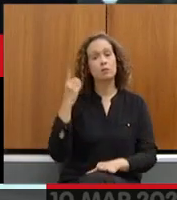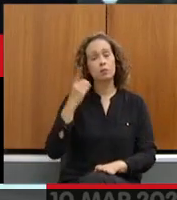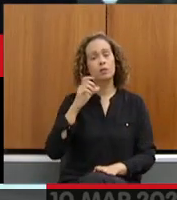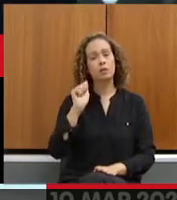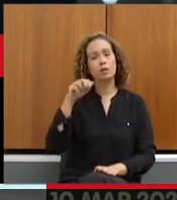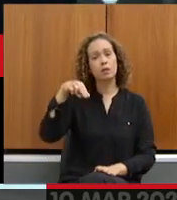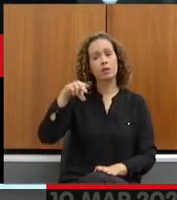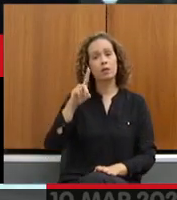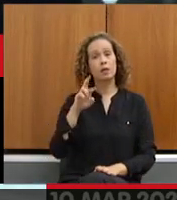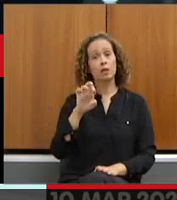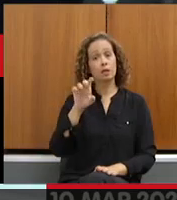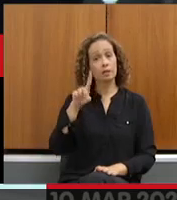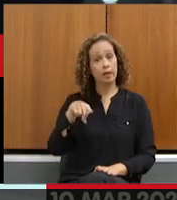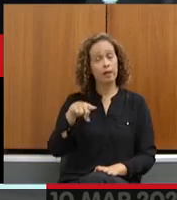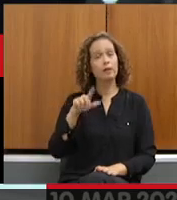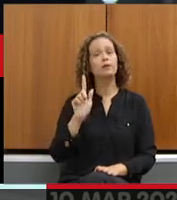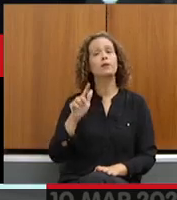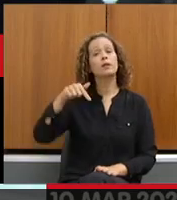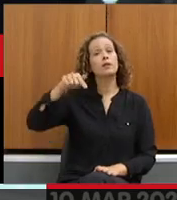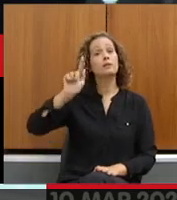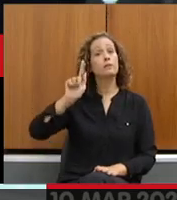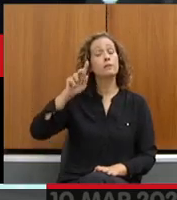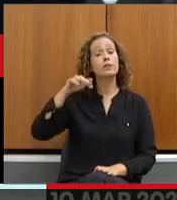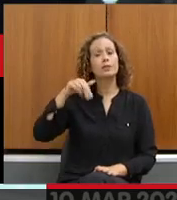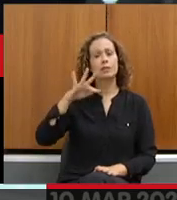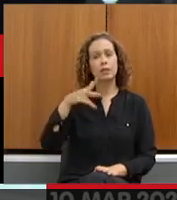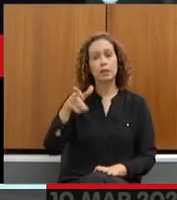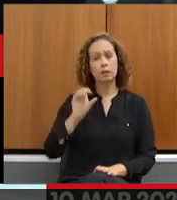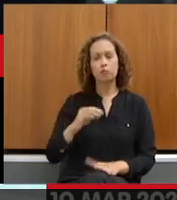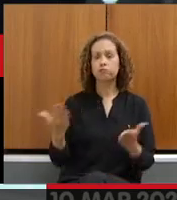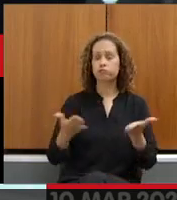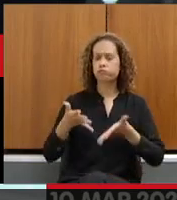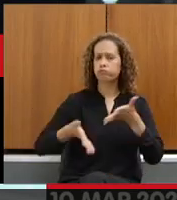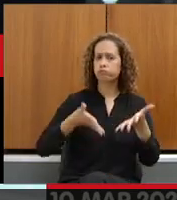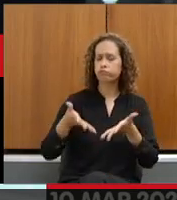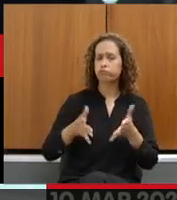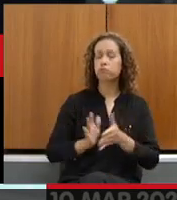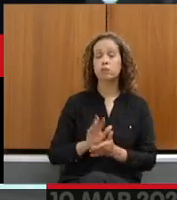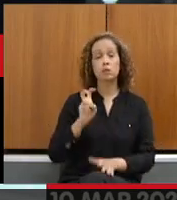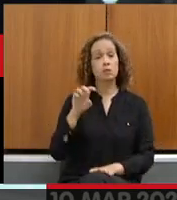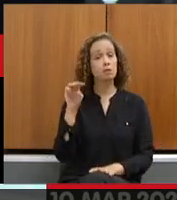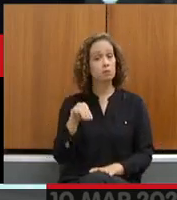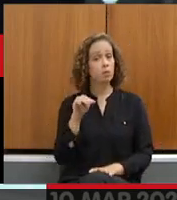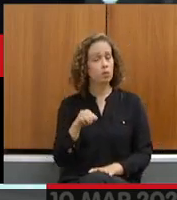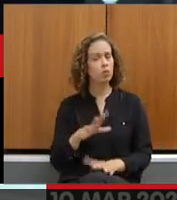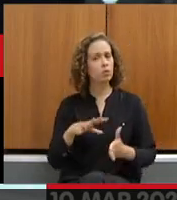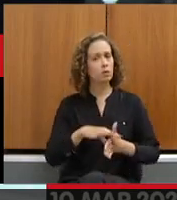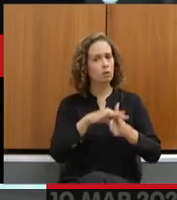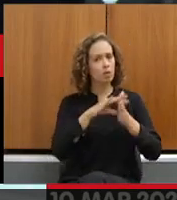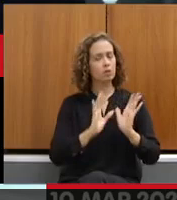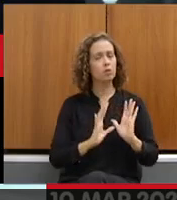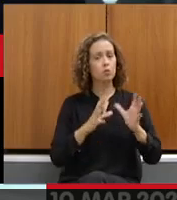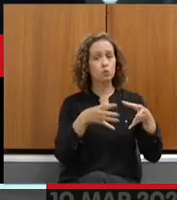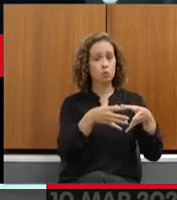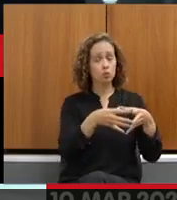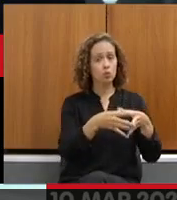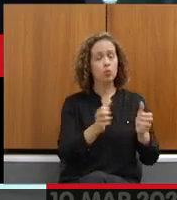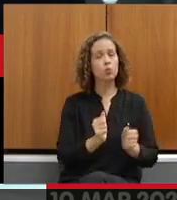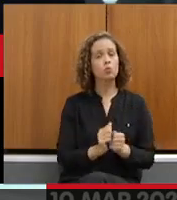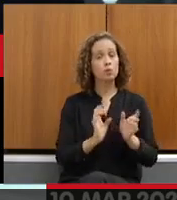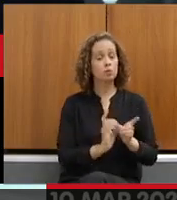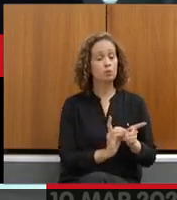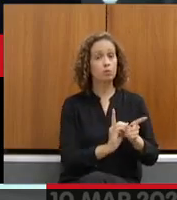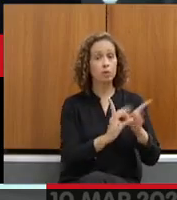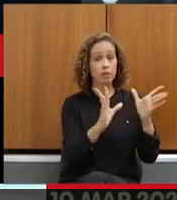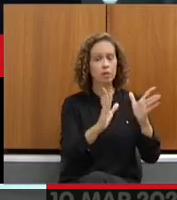André Quintão Deputado André Quintão que terá para e os cinco minutos como líder do bloco democracia